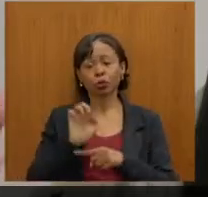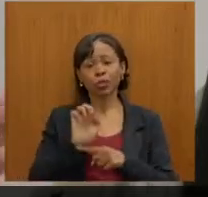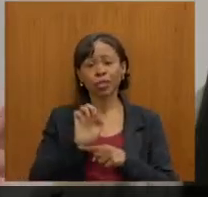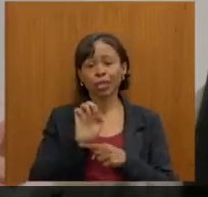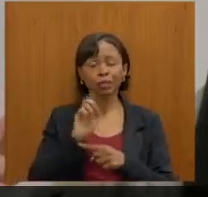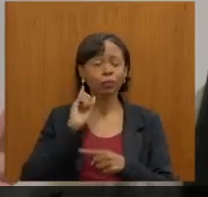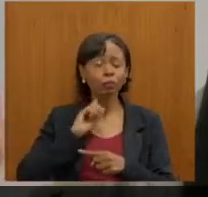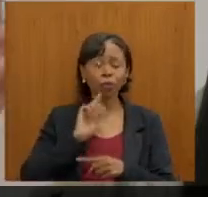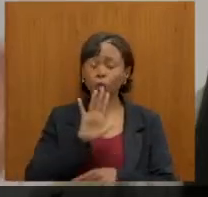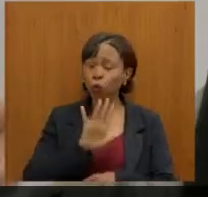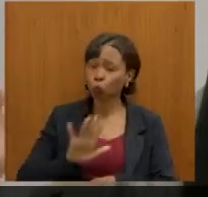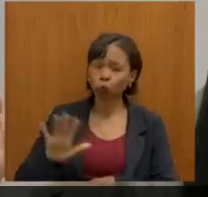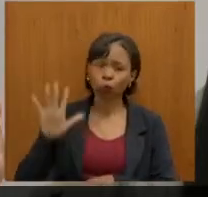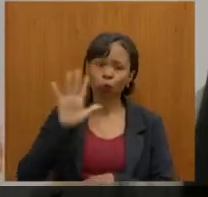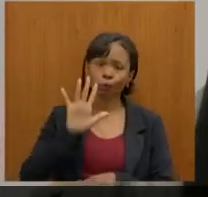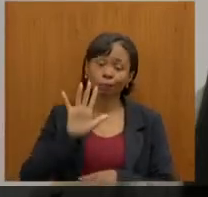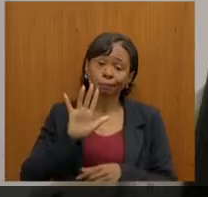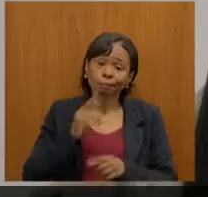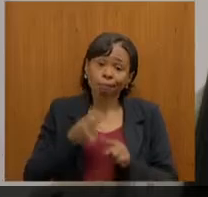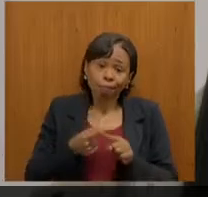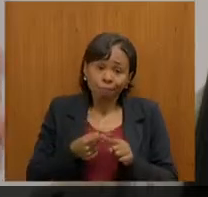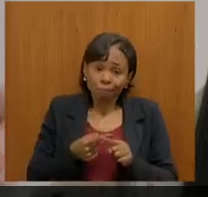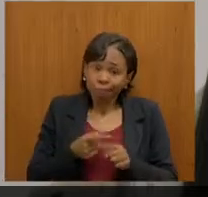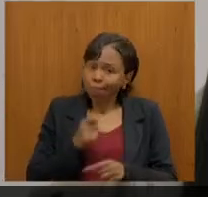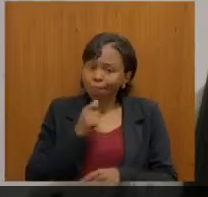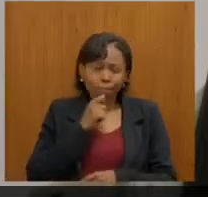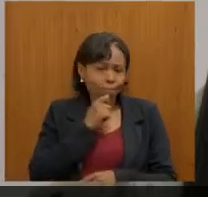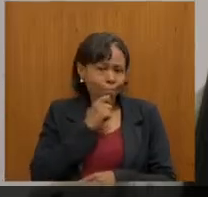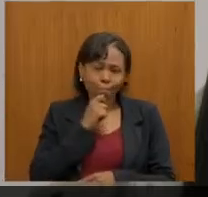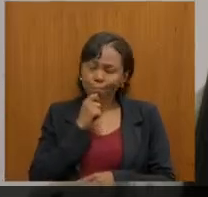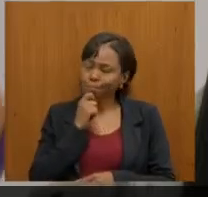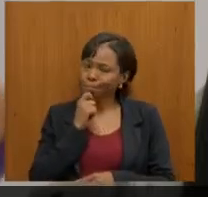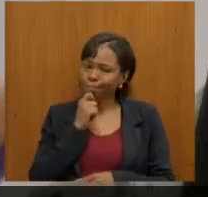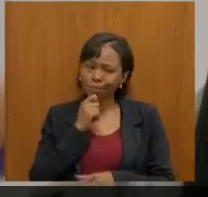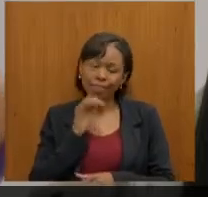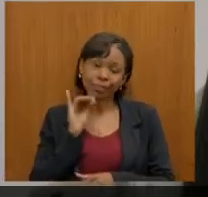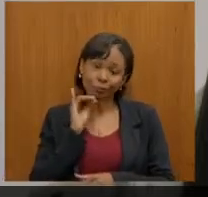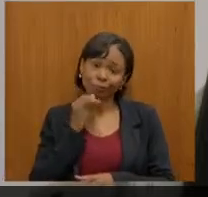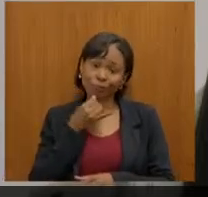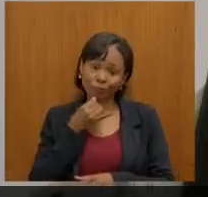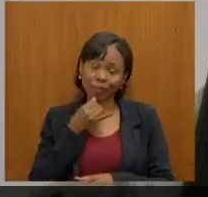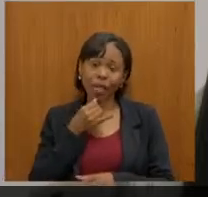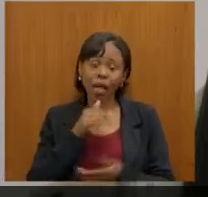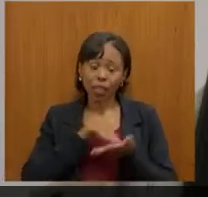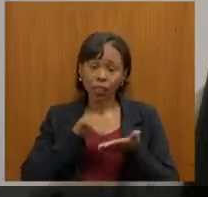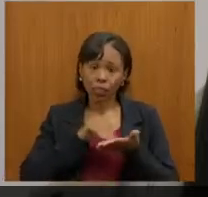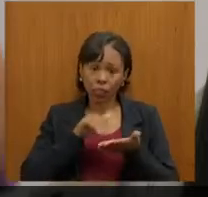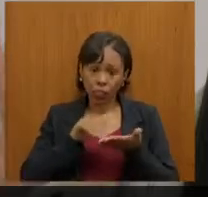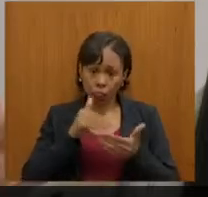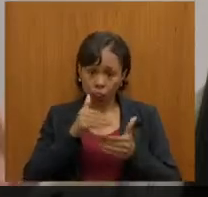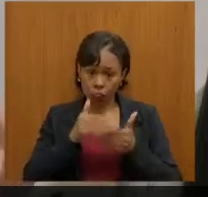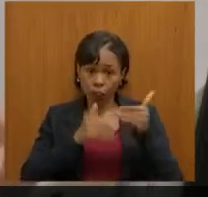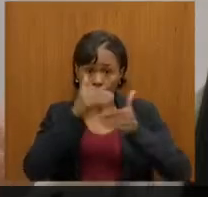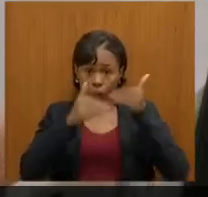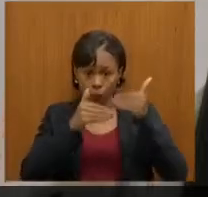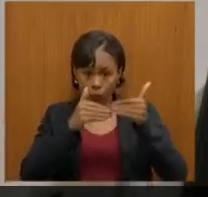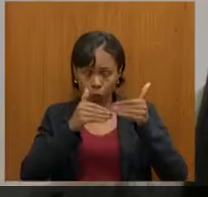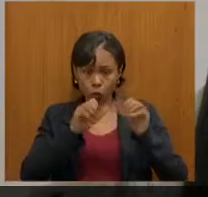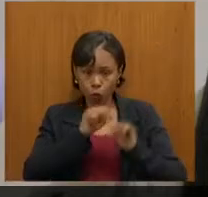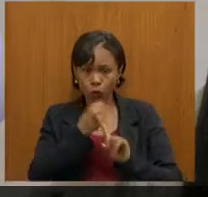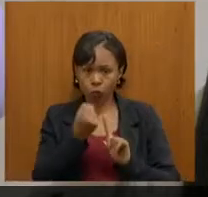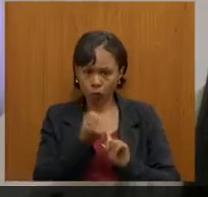hoje também a gente não tem Infelizmente a secretaria de Desenvolvimento Social ela é uma pasta a enorme